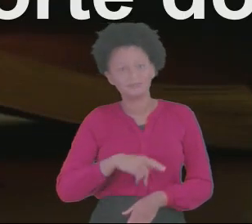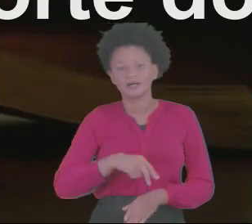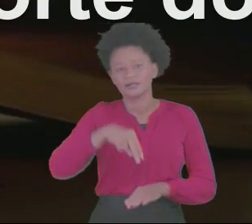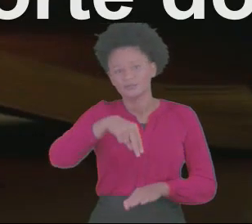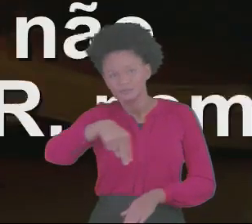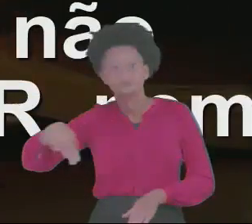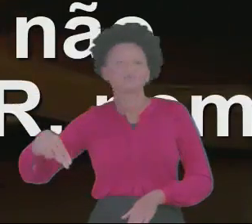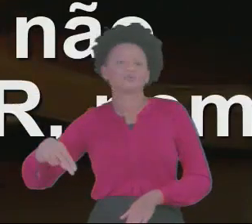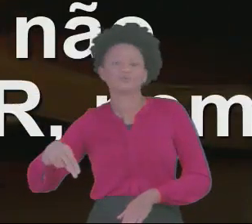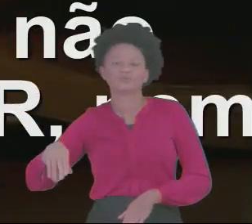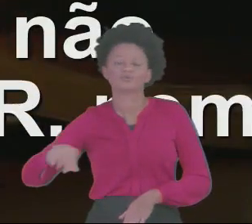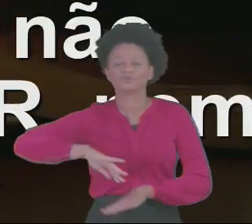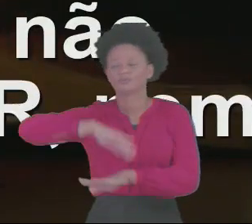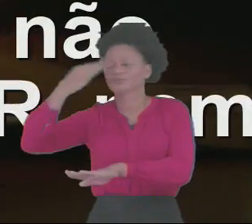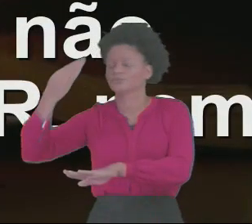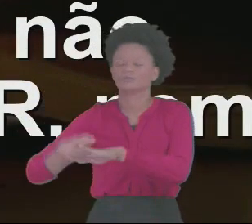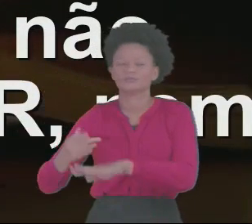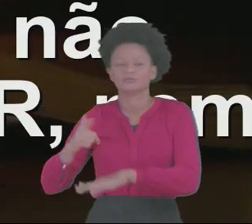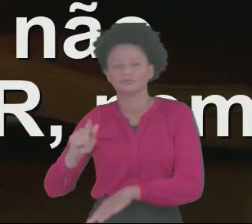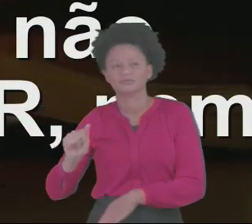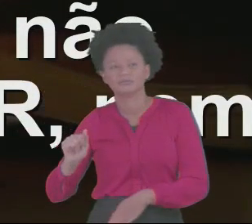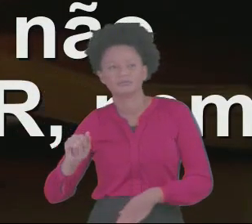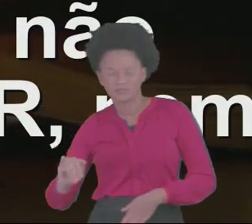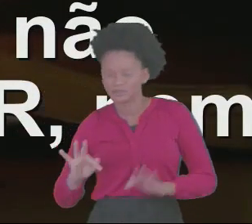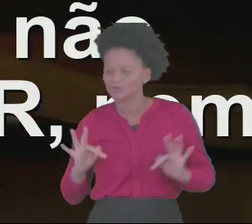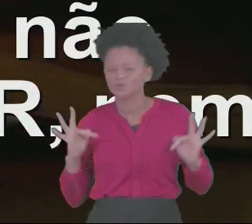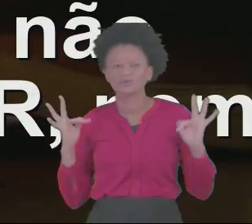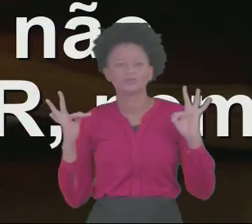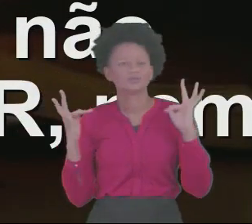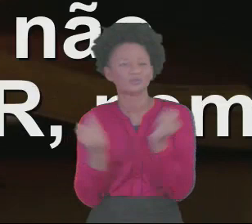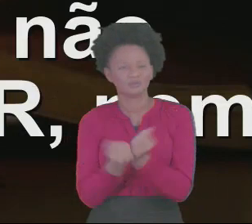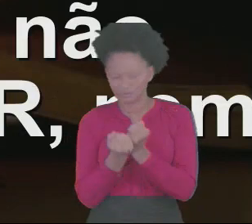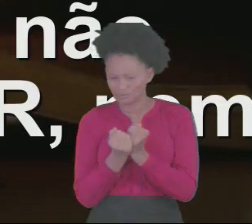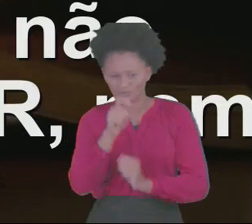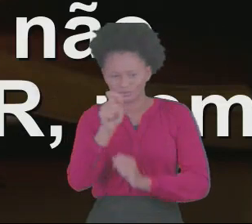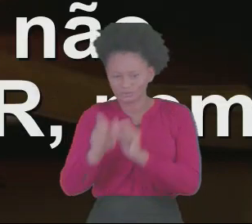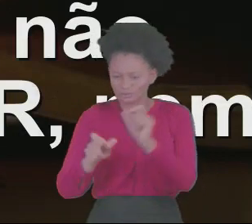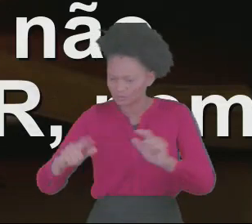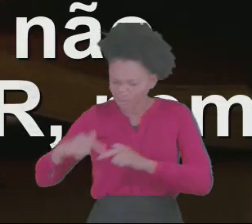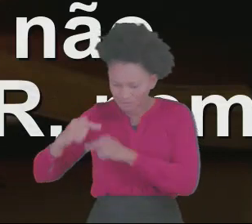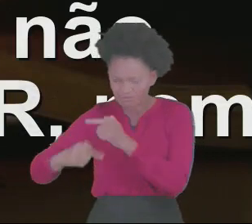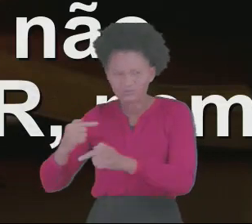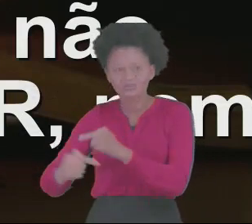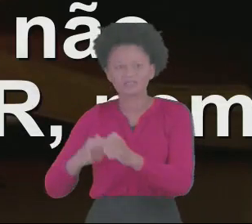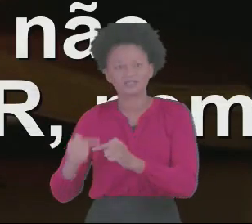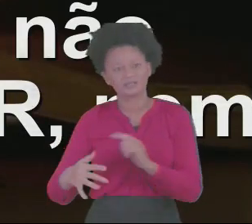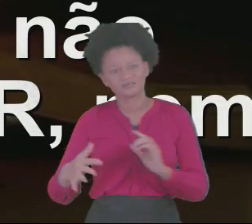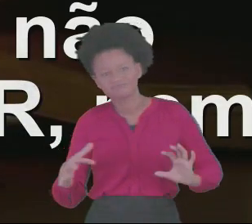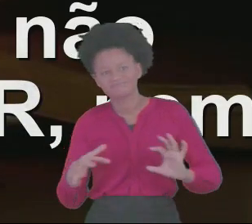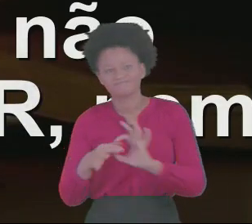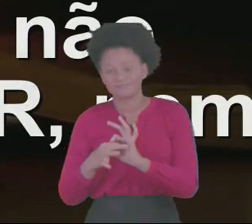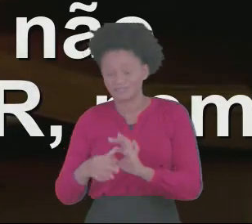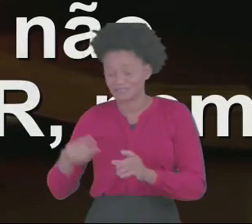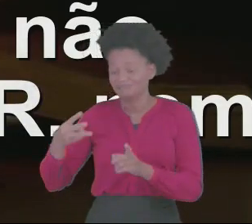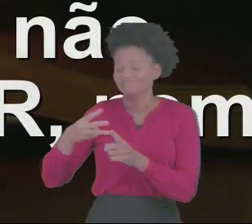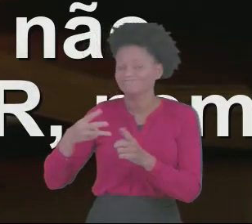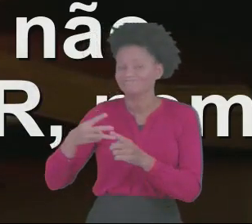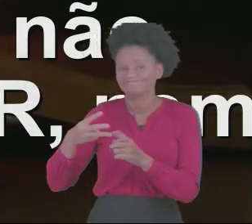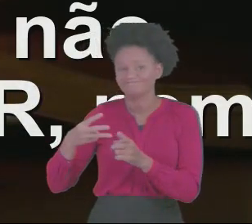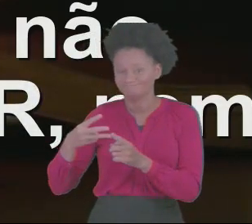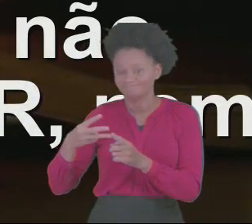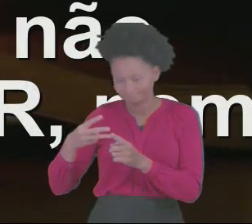e foi também congregada toda aquela geração a seus pais e Outra Geração uma terceira geração